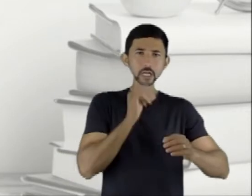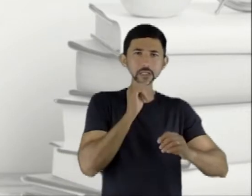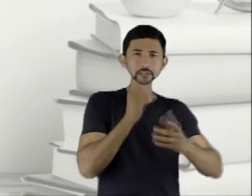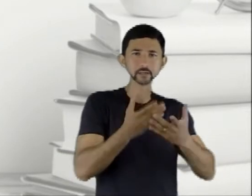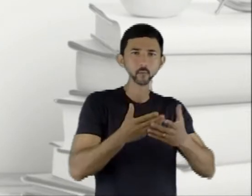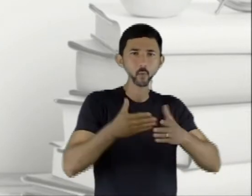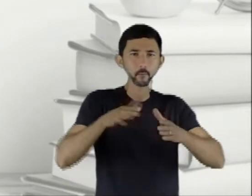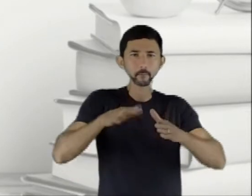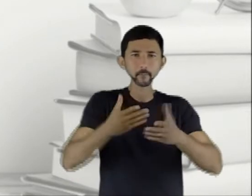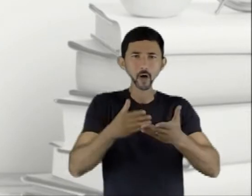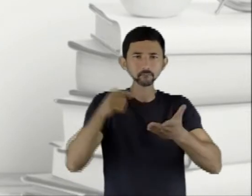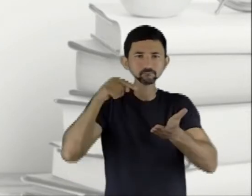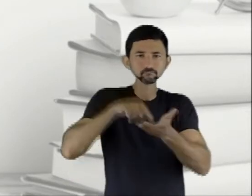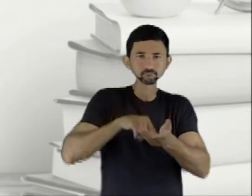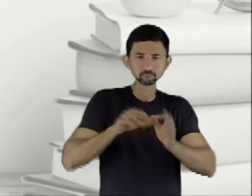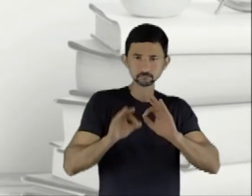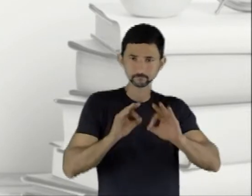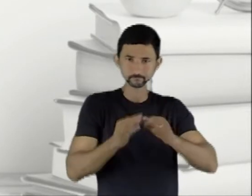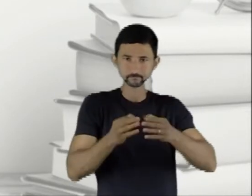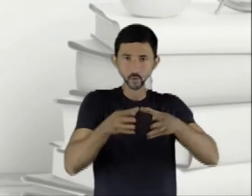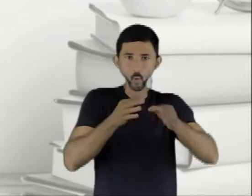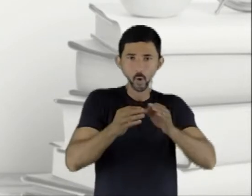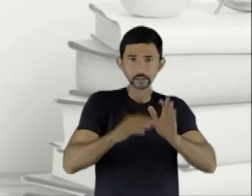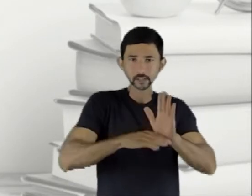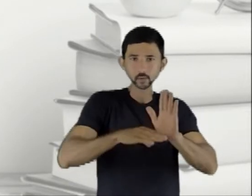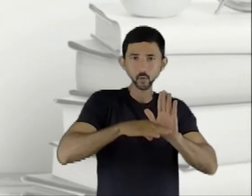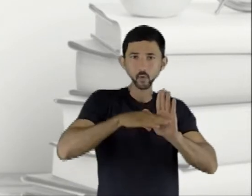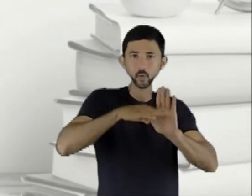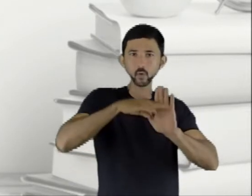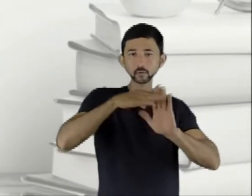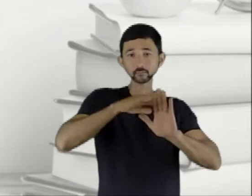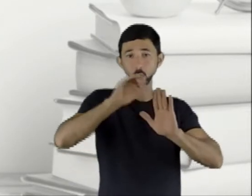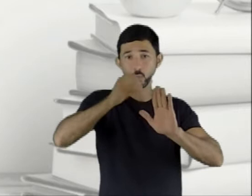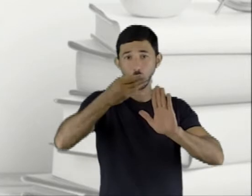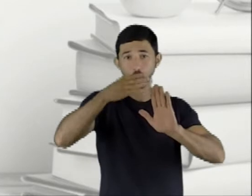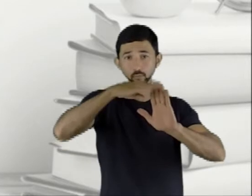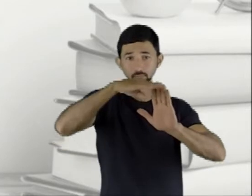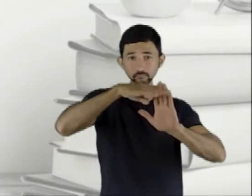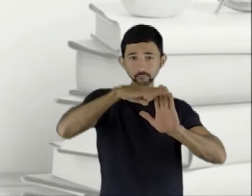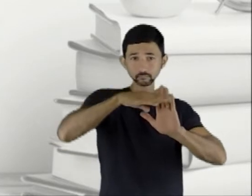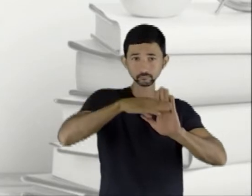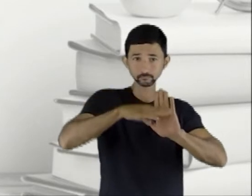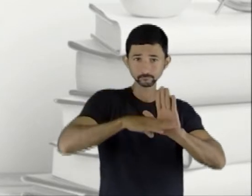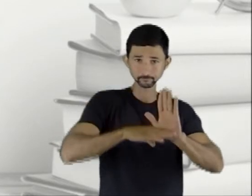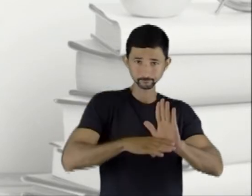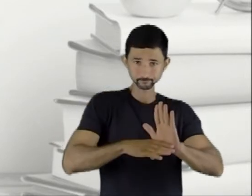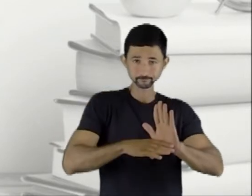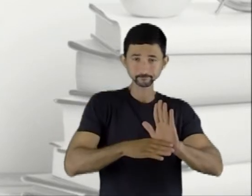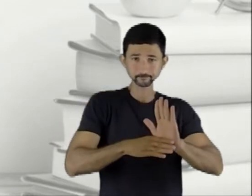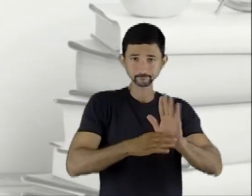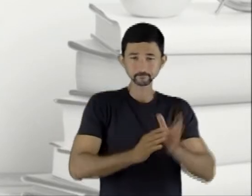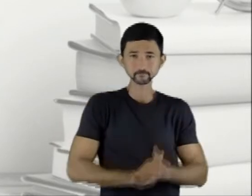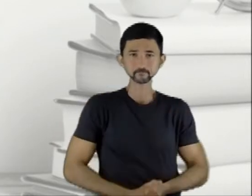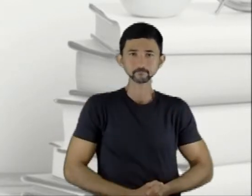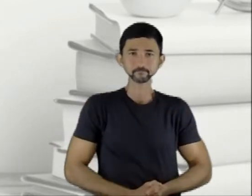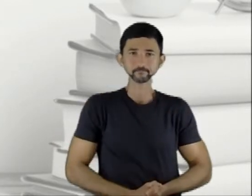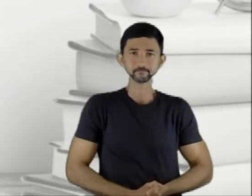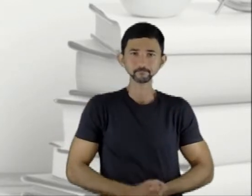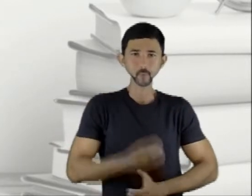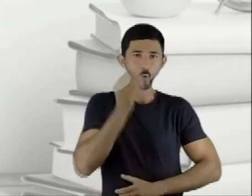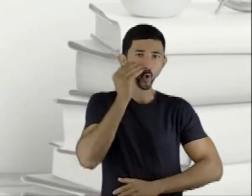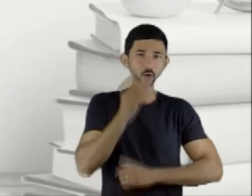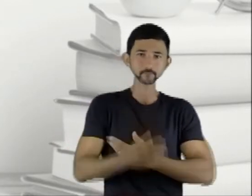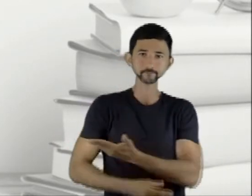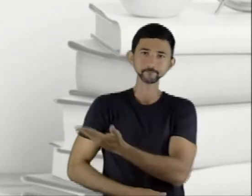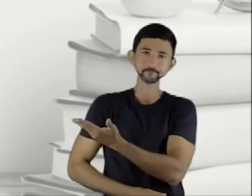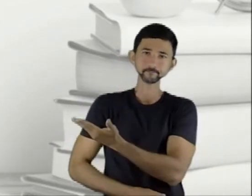é o termo central da série, organizada em ordem crescente ou decrescente. Então, vamos observar essa série